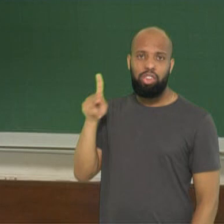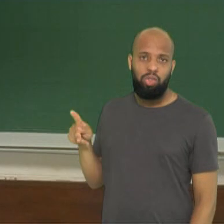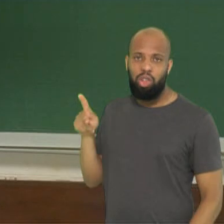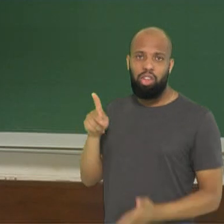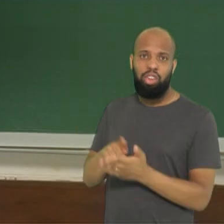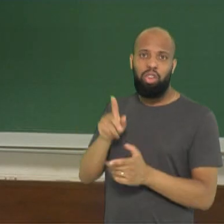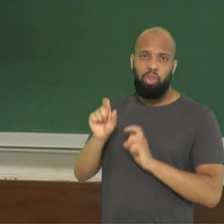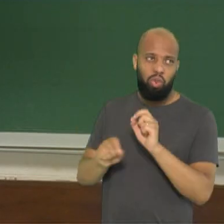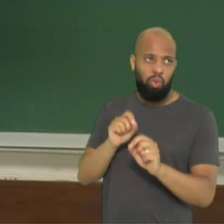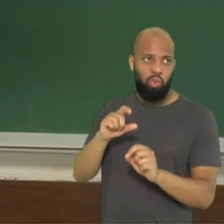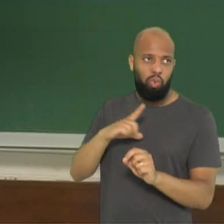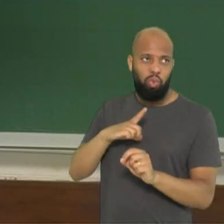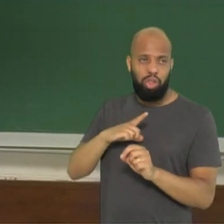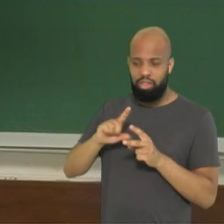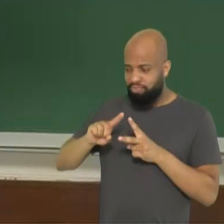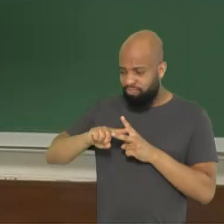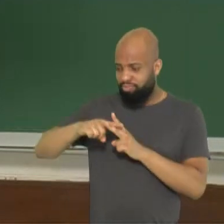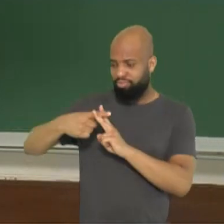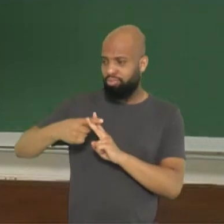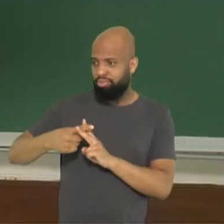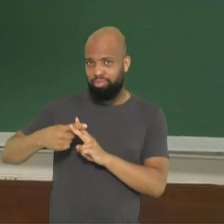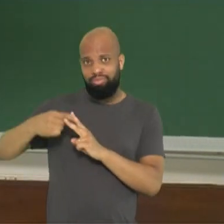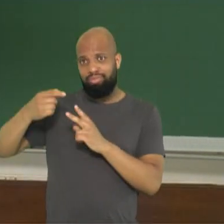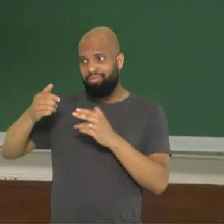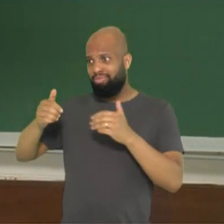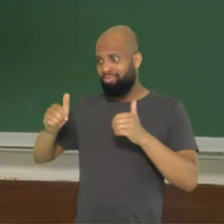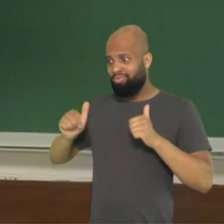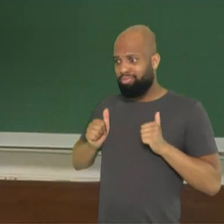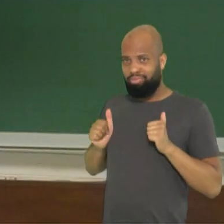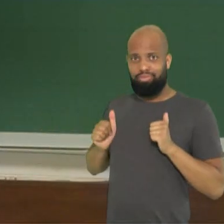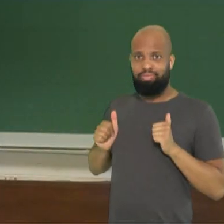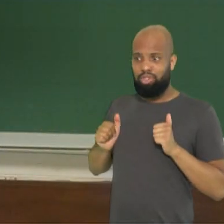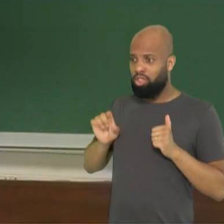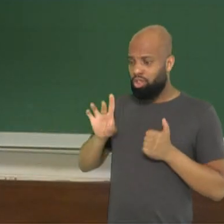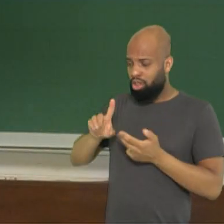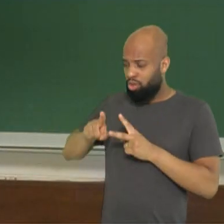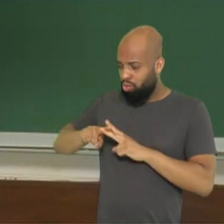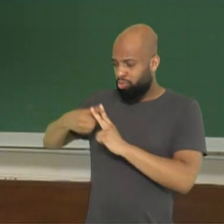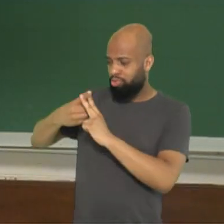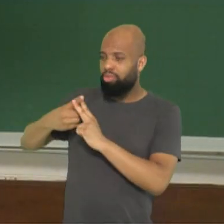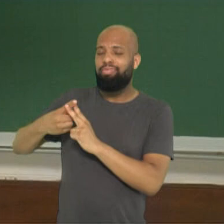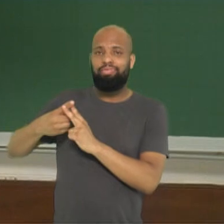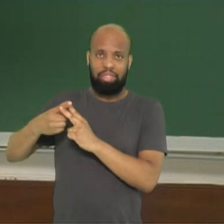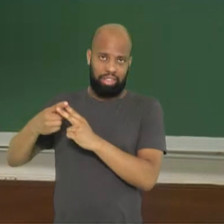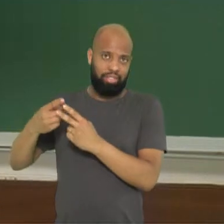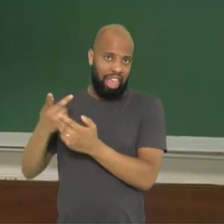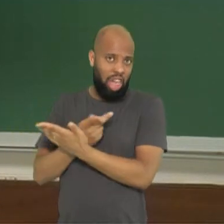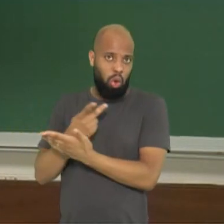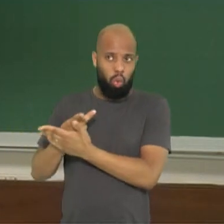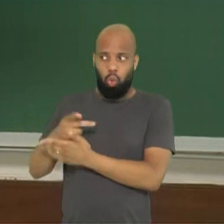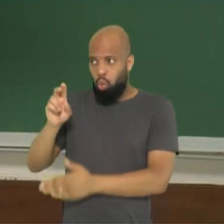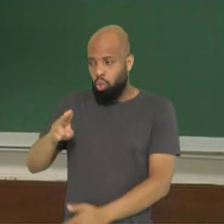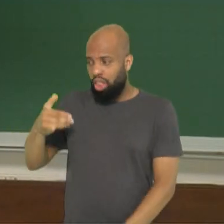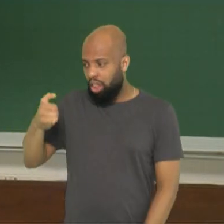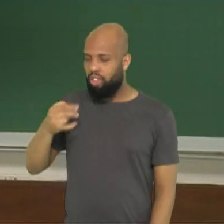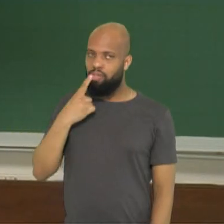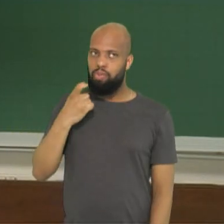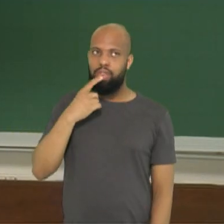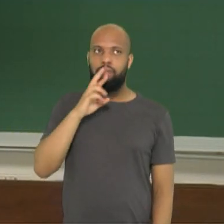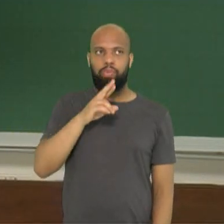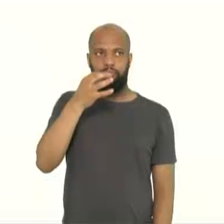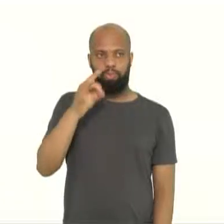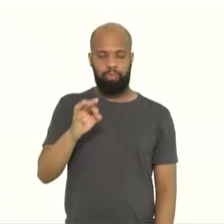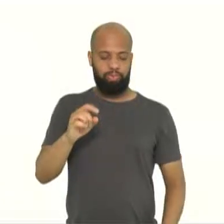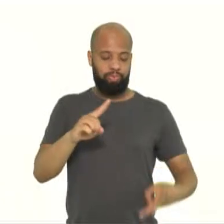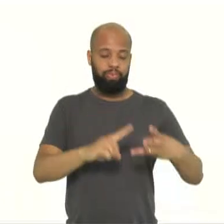verdade, ela está alheia a isso. Ela somente está corrigindo os erros ortográficos. Então, a gente tem a resposta correta aqui,